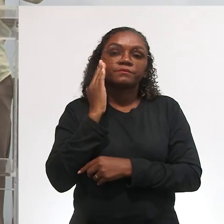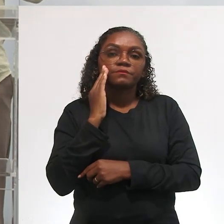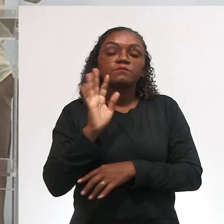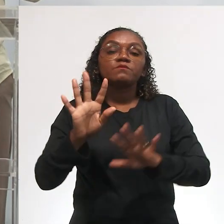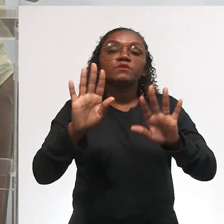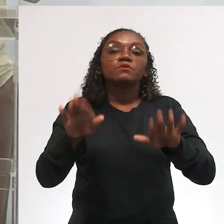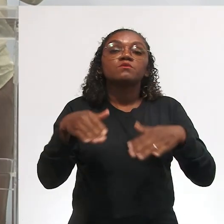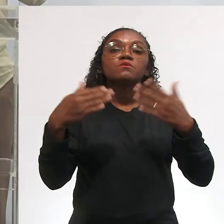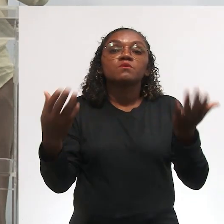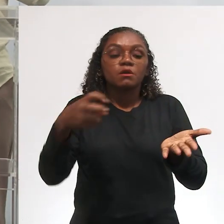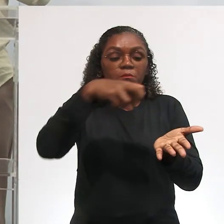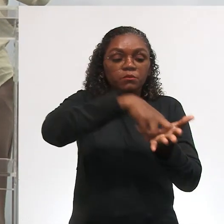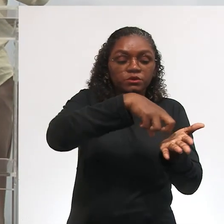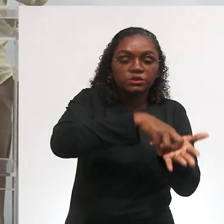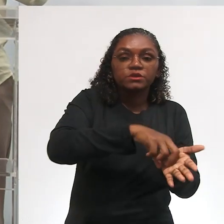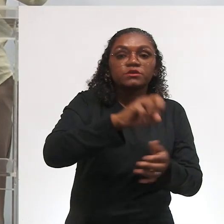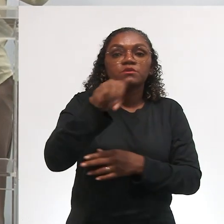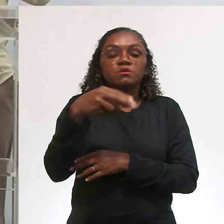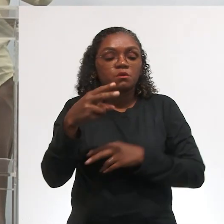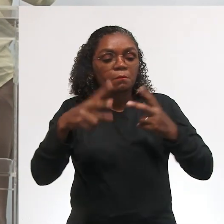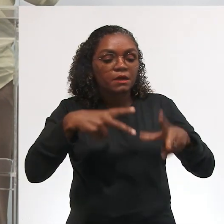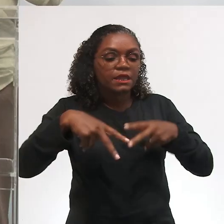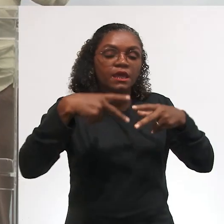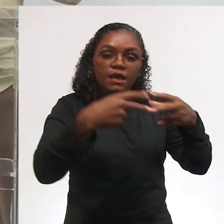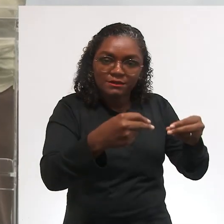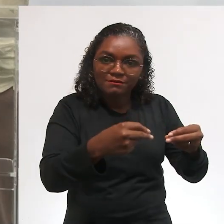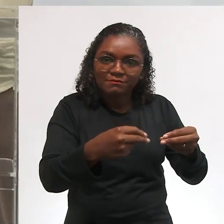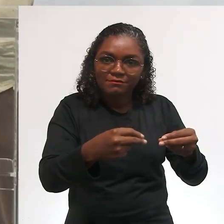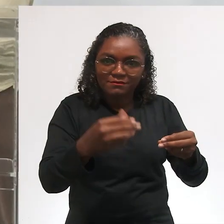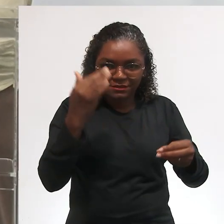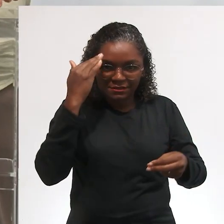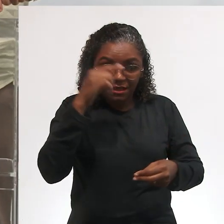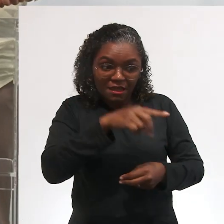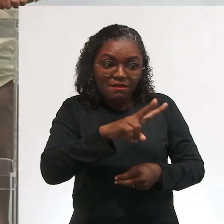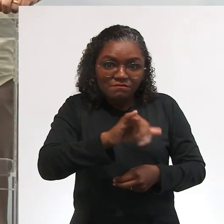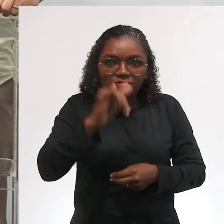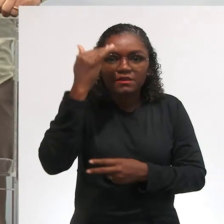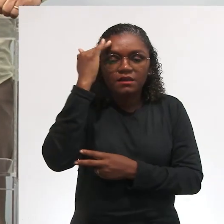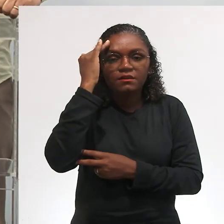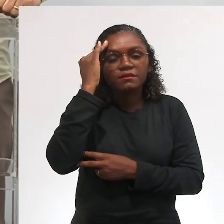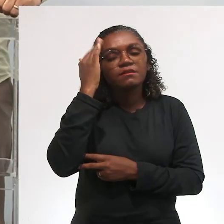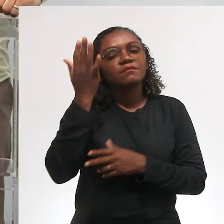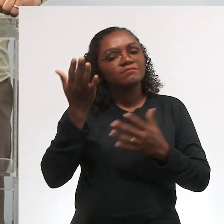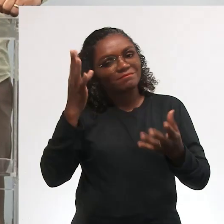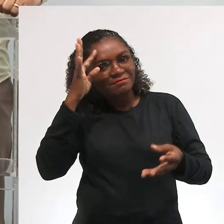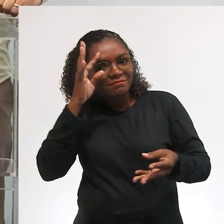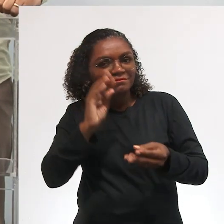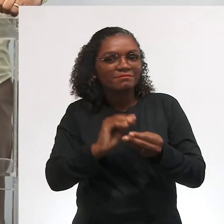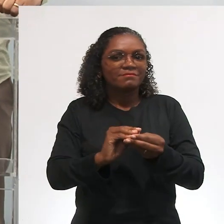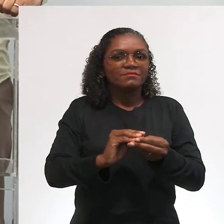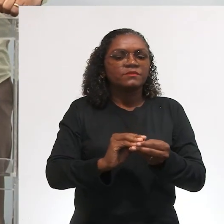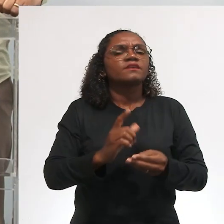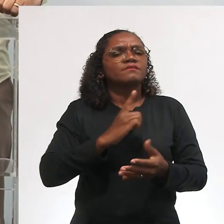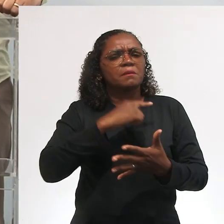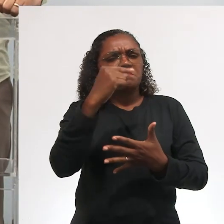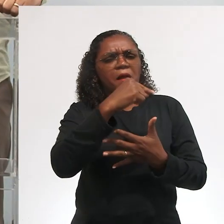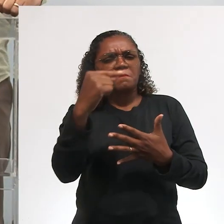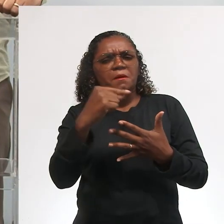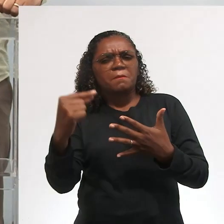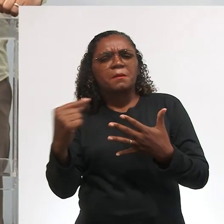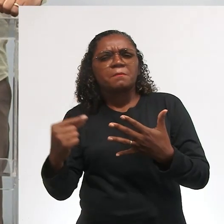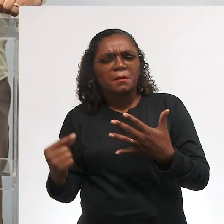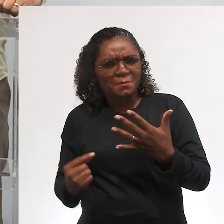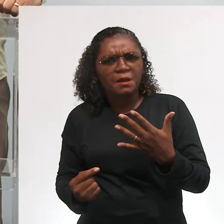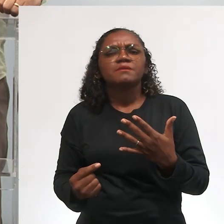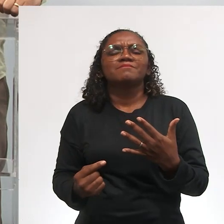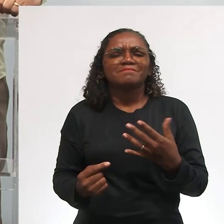sistema de merecimento que ele vai ter. Muito bem, esse é um assunto que tem muita coisa para ser discutida